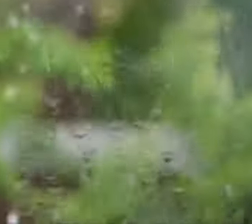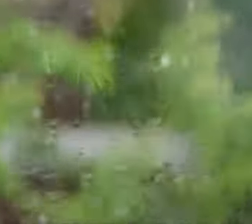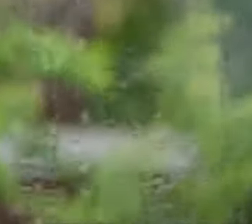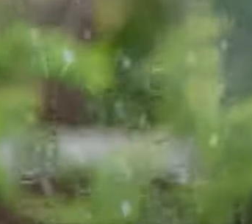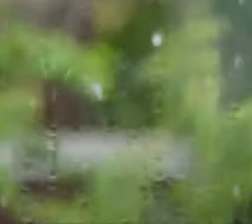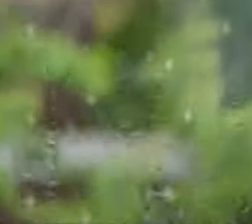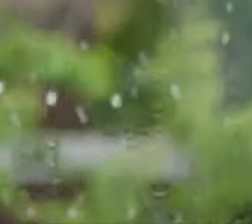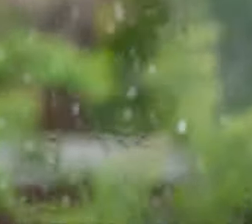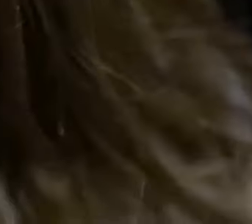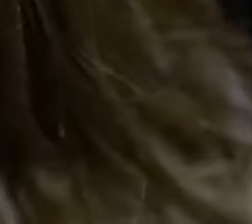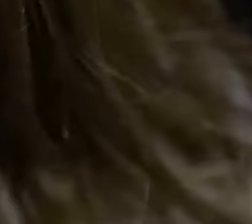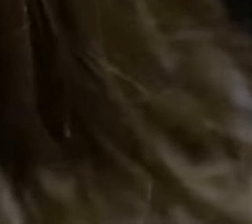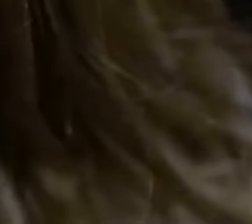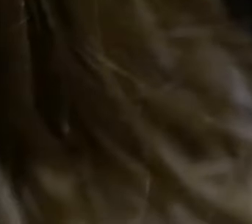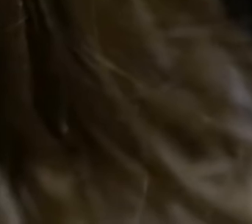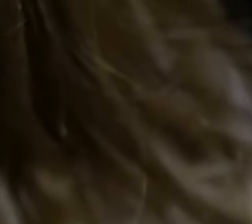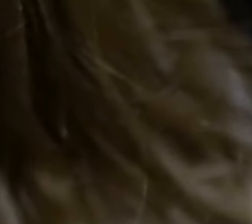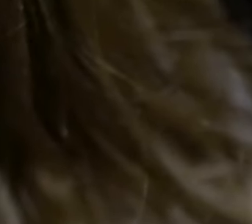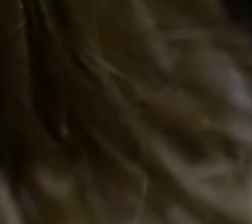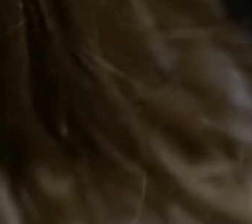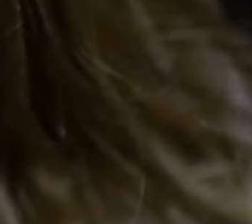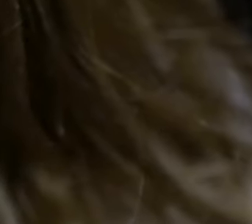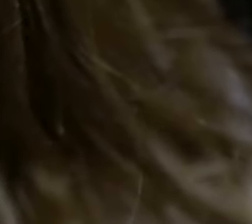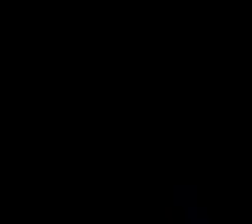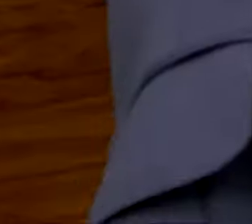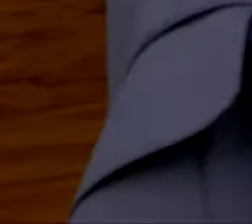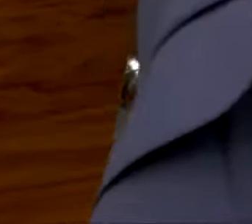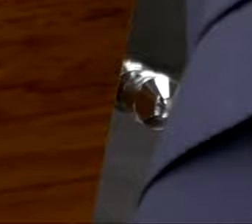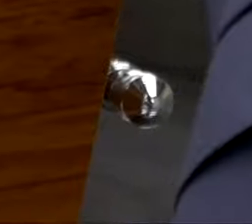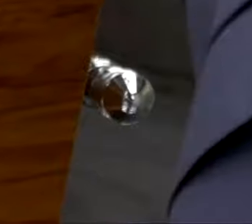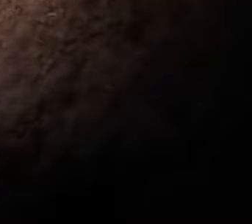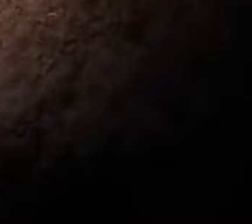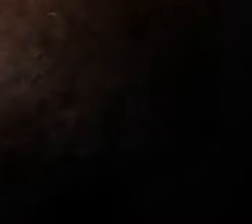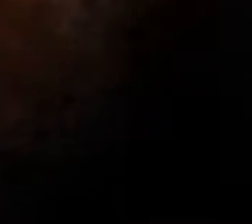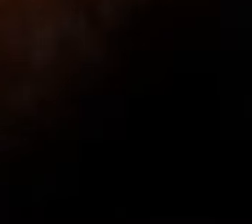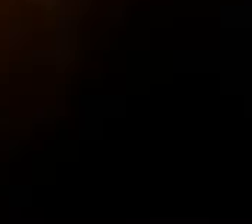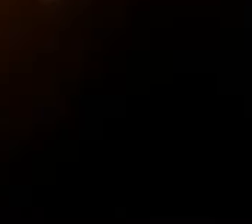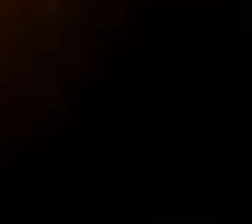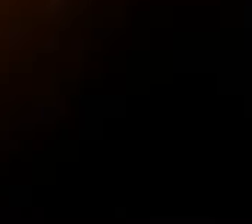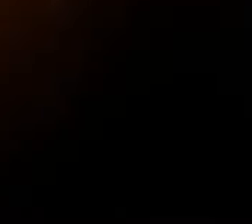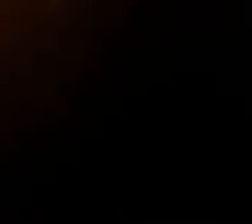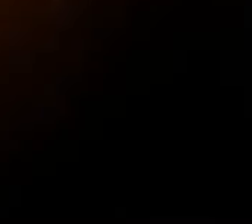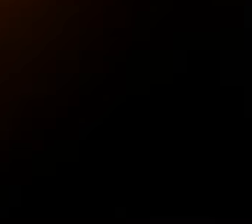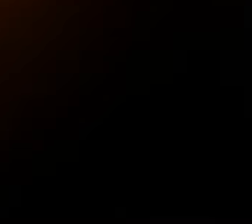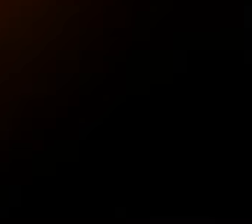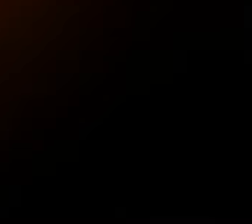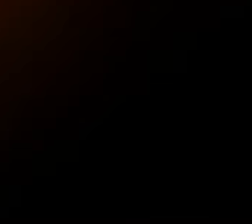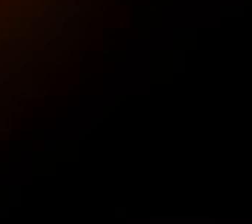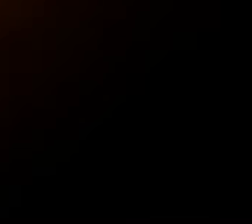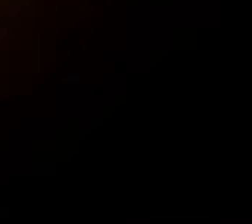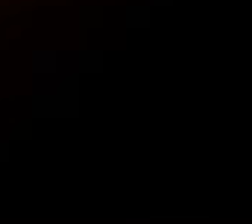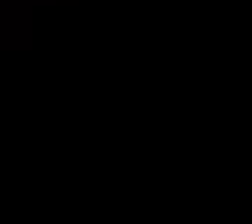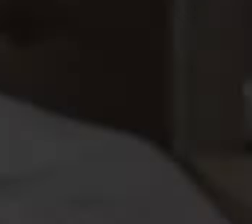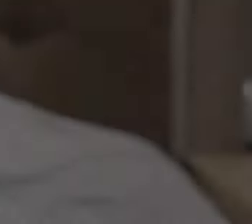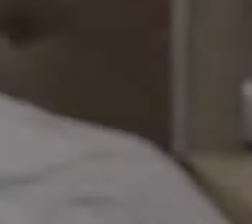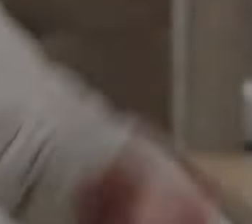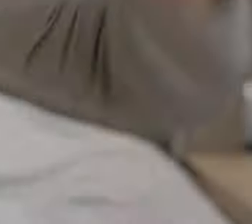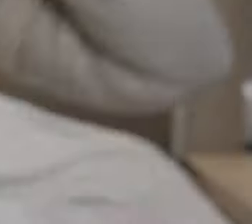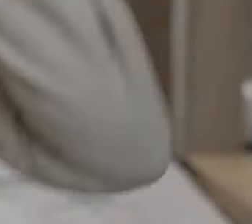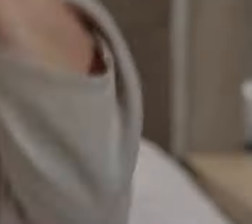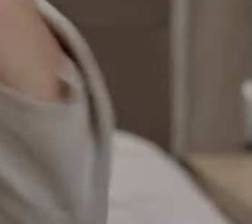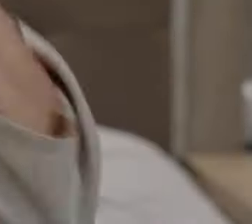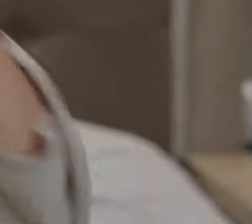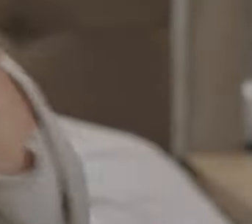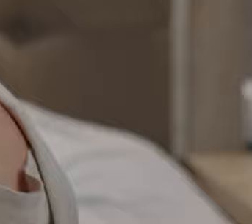feridas aparentemente incuráveis H dores insuportáveis a alma clama